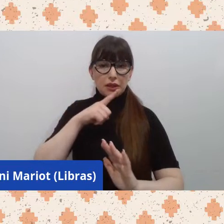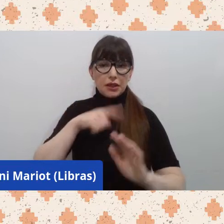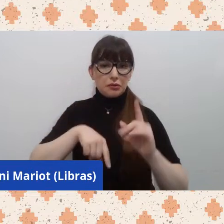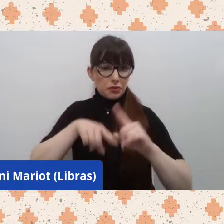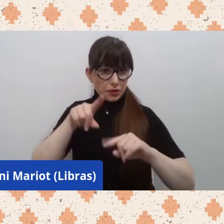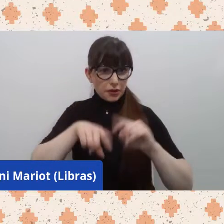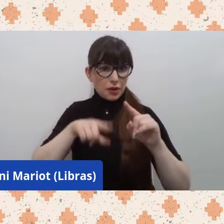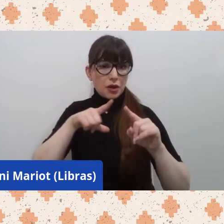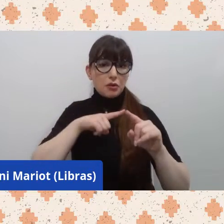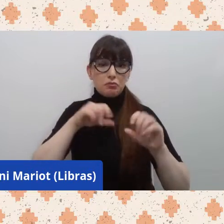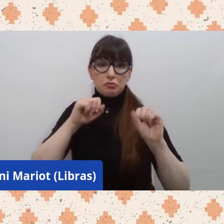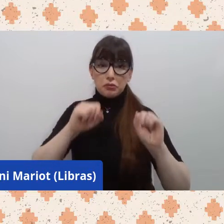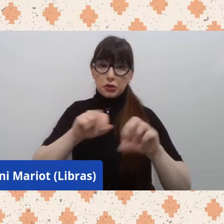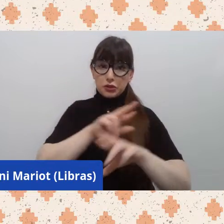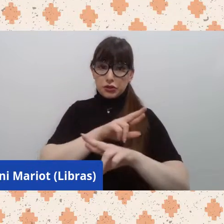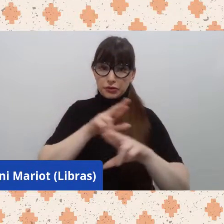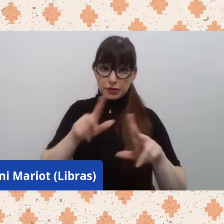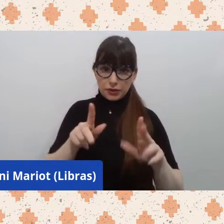cada